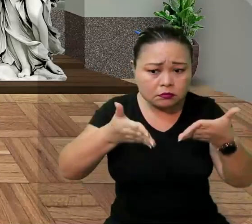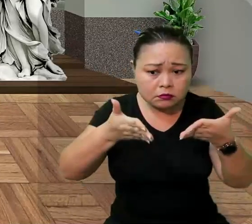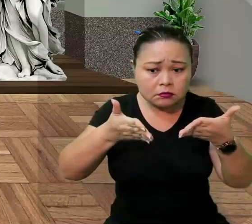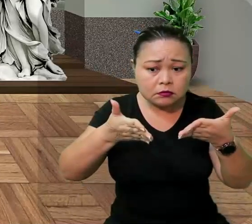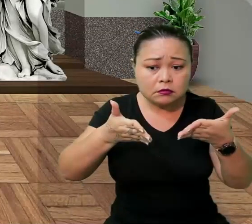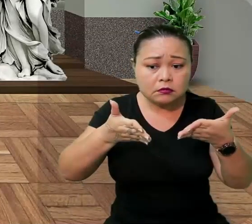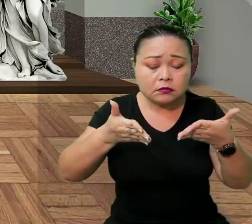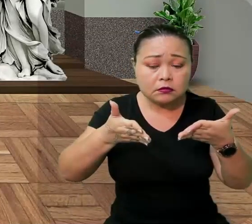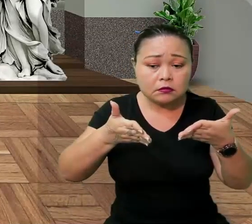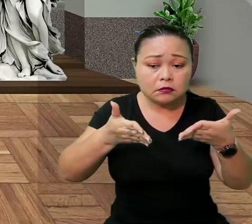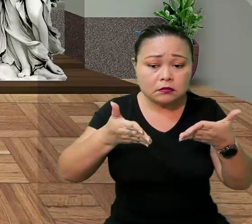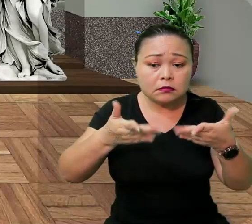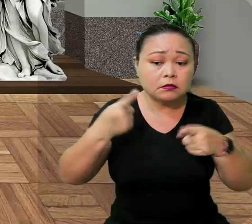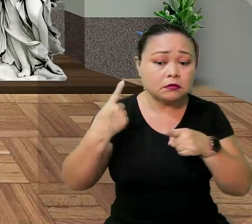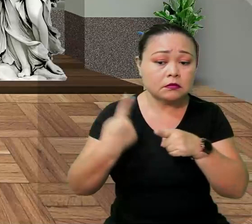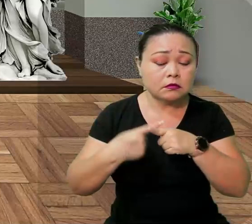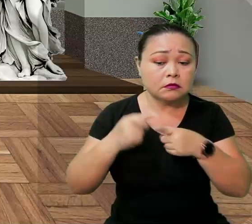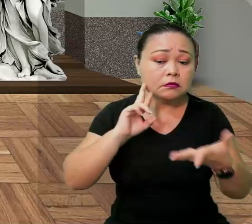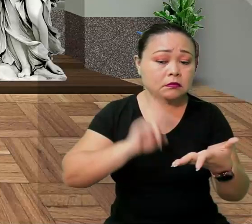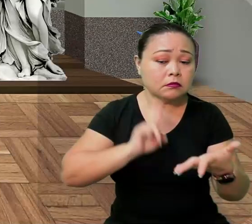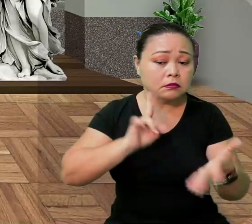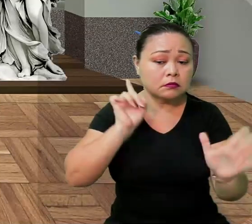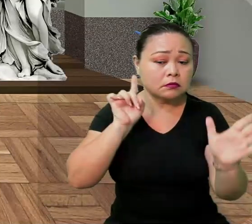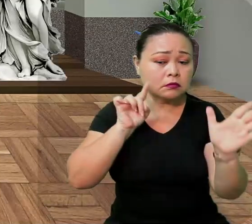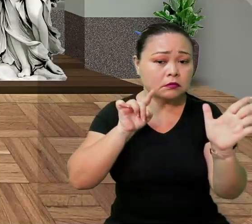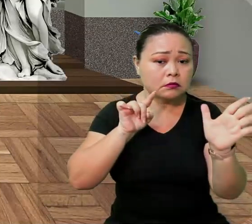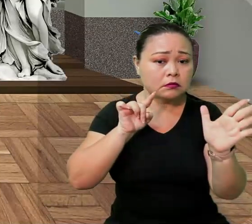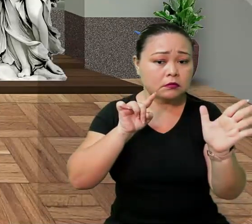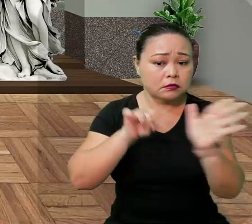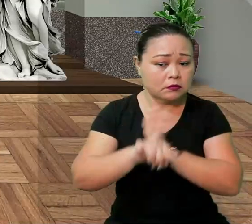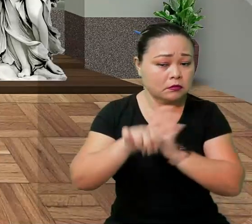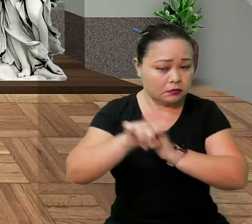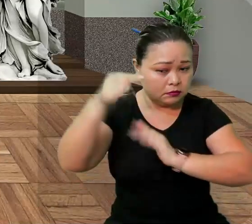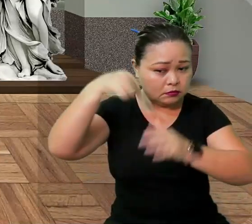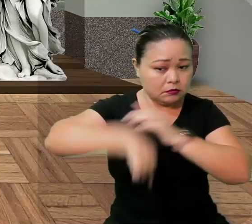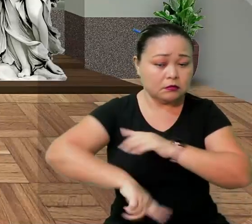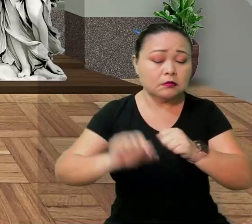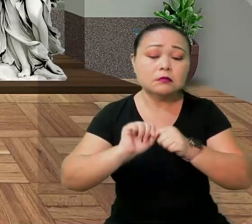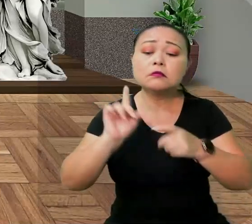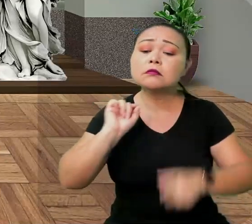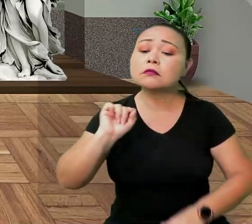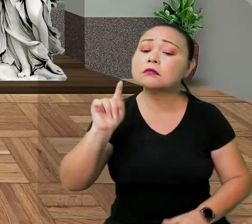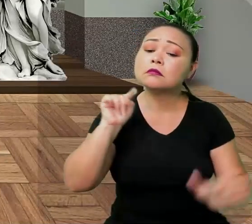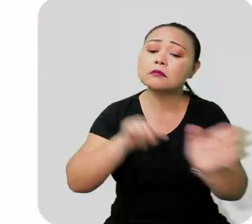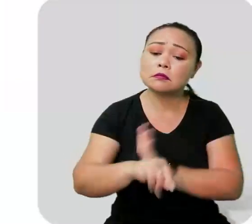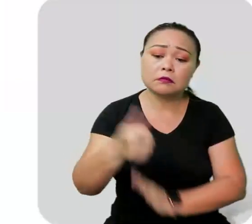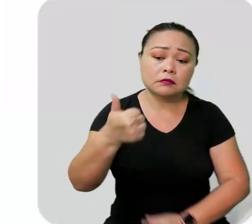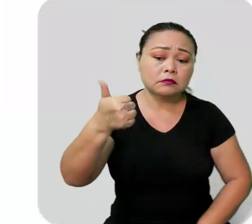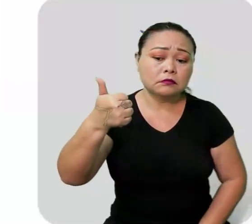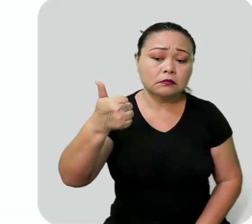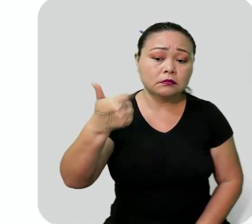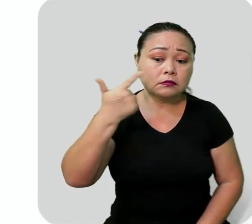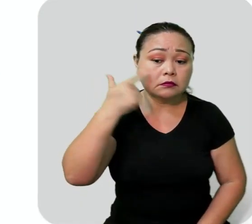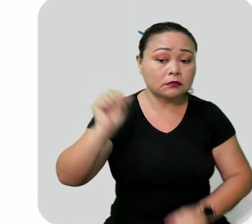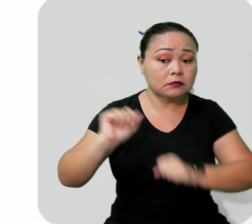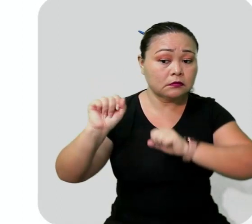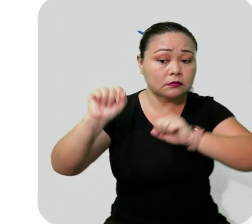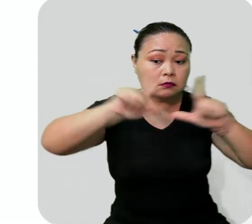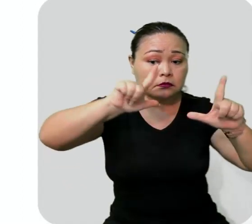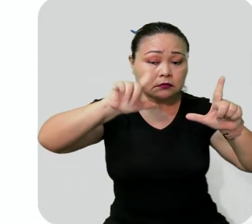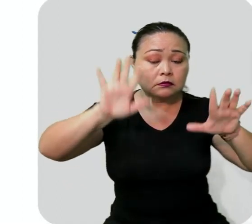agora, porque nós vamos responder essas questões com tranquilidade, tá bom? O que diz a primeira questão? Joga no